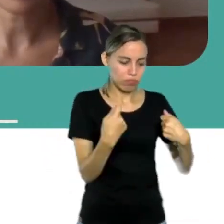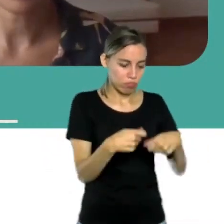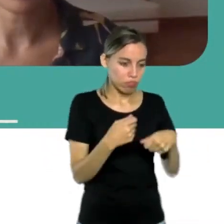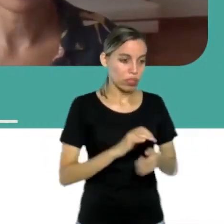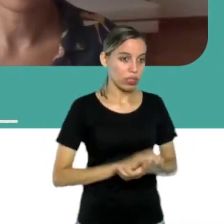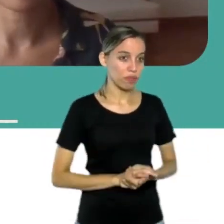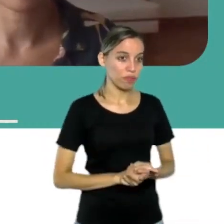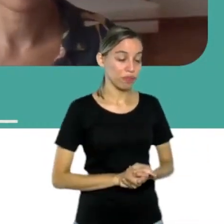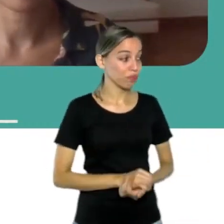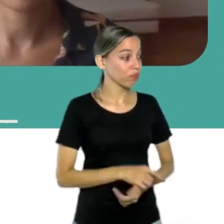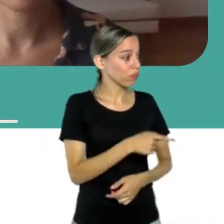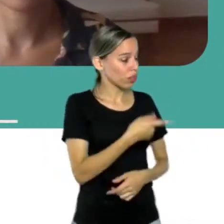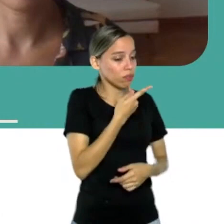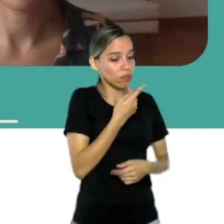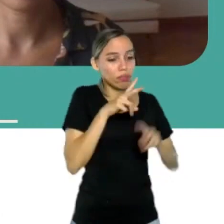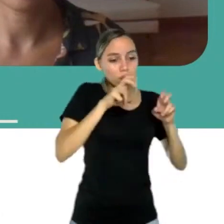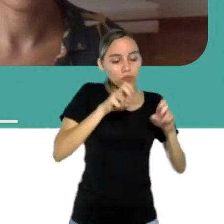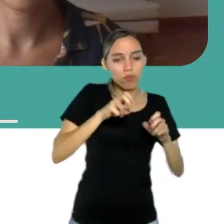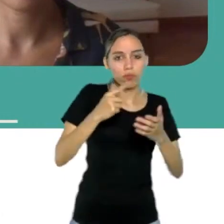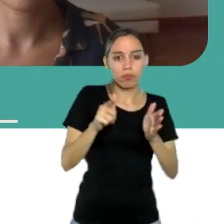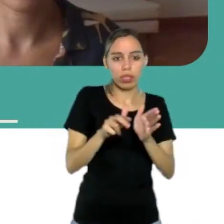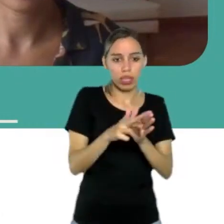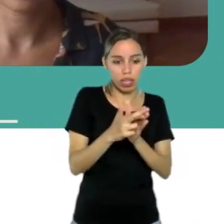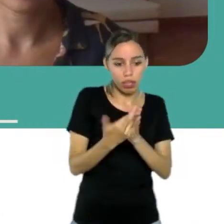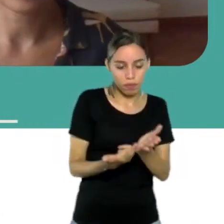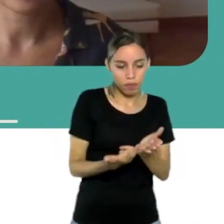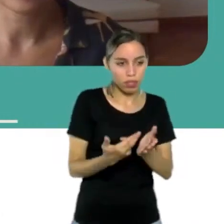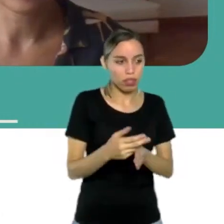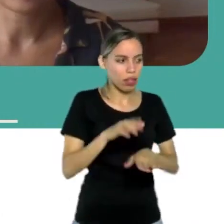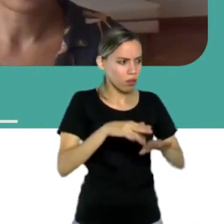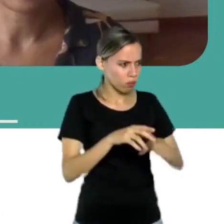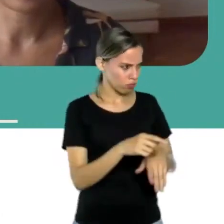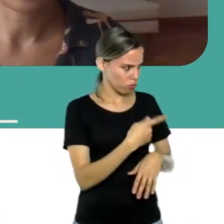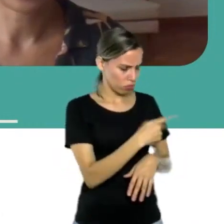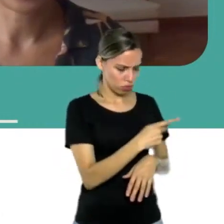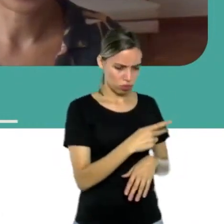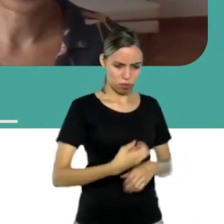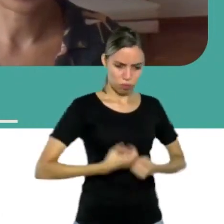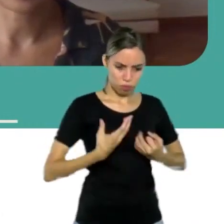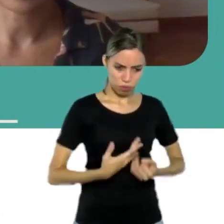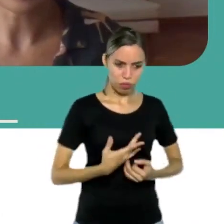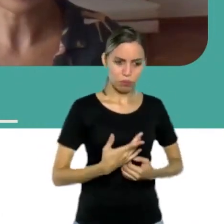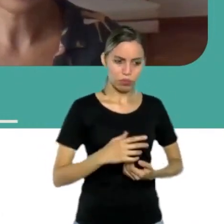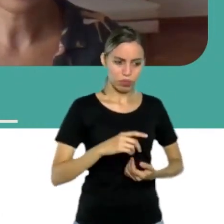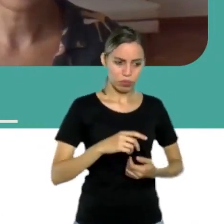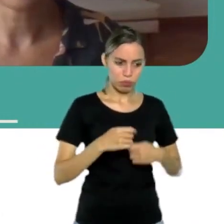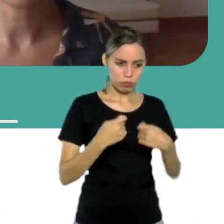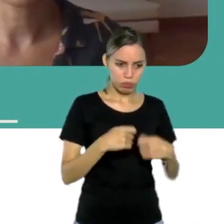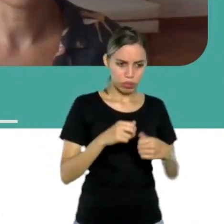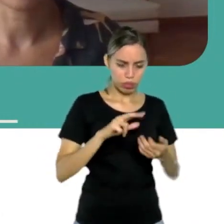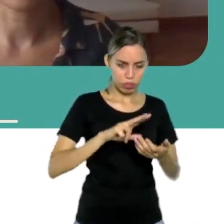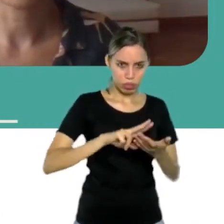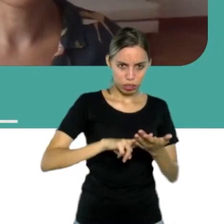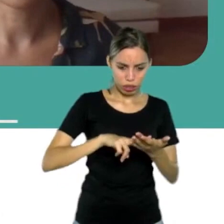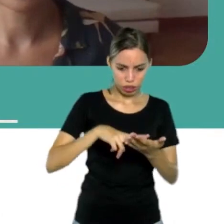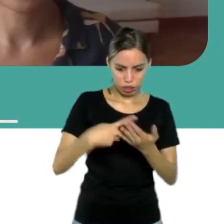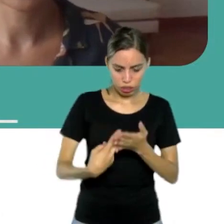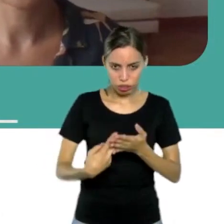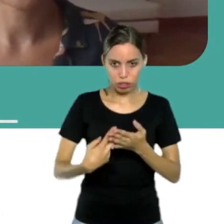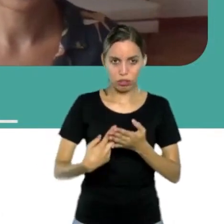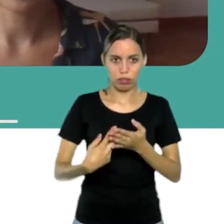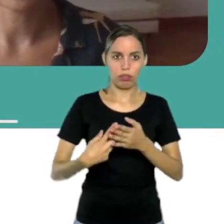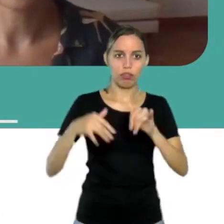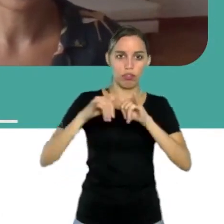revistas, inclusive alguns poemas desse livro mesmo foram traduzidos, né, para o espanhol e